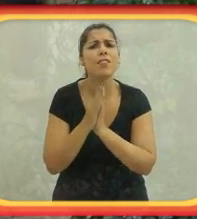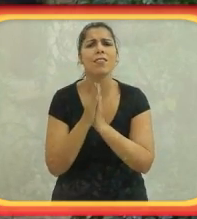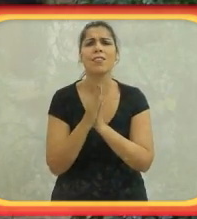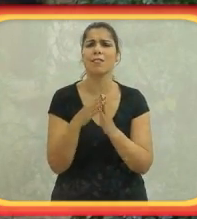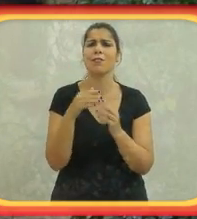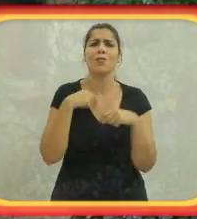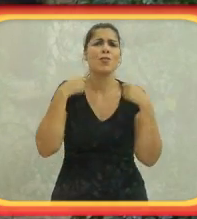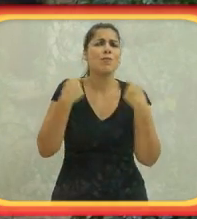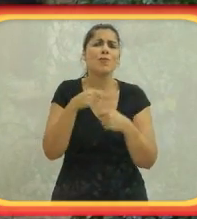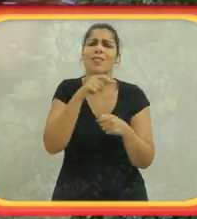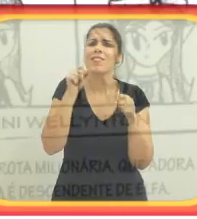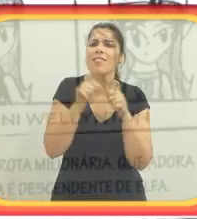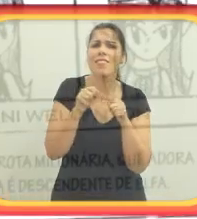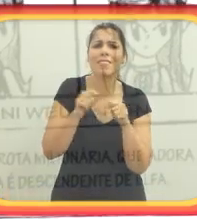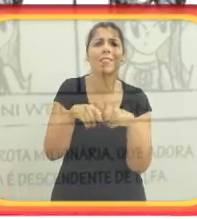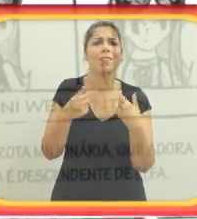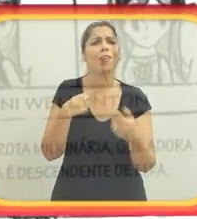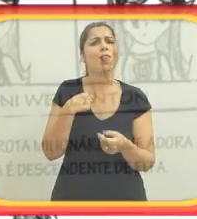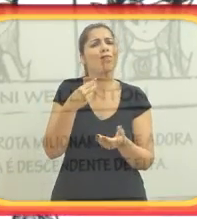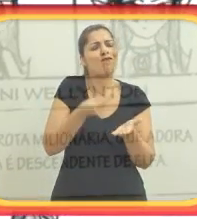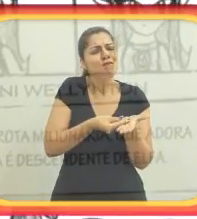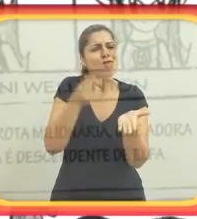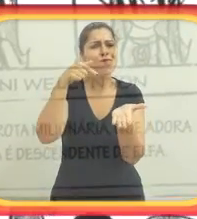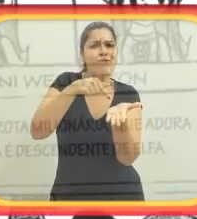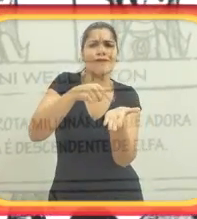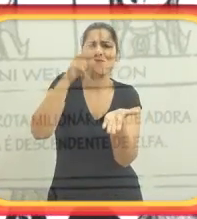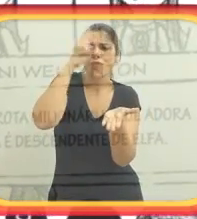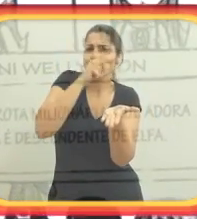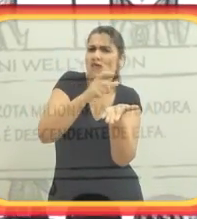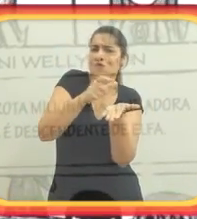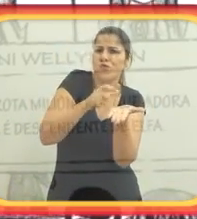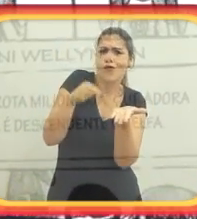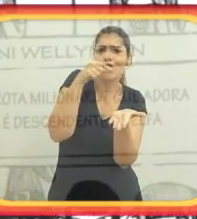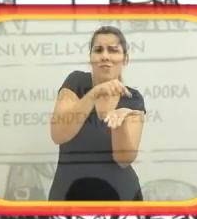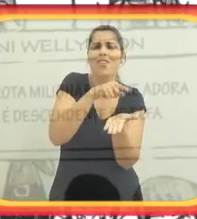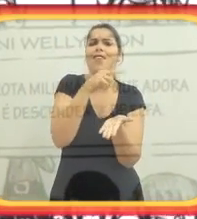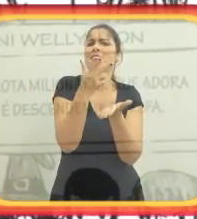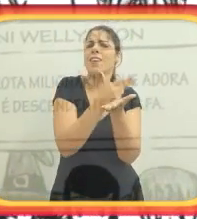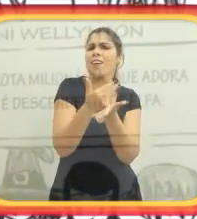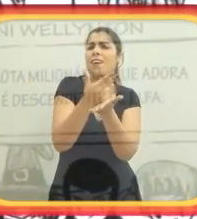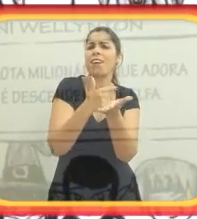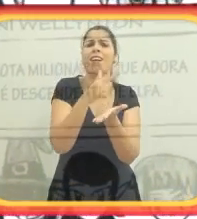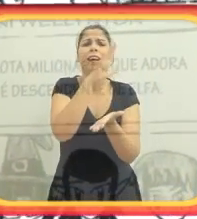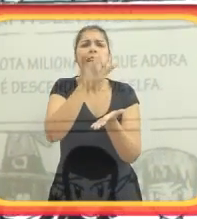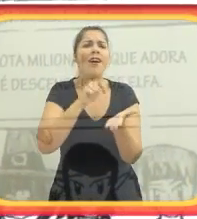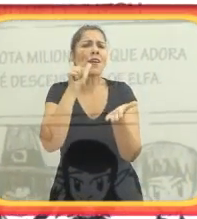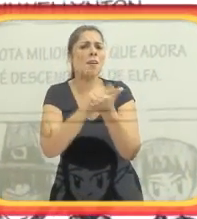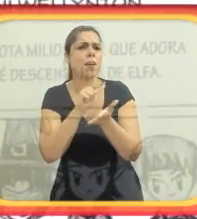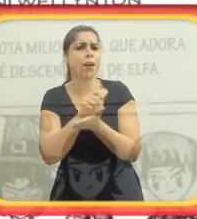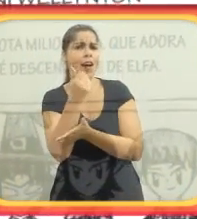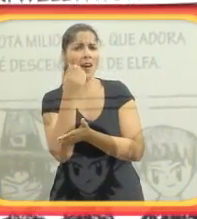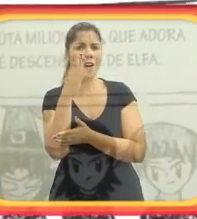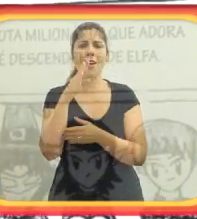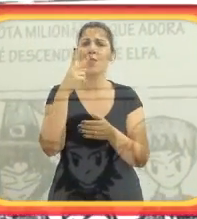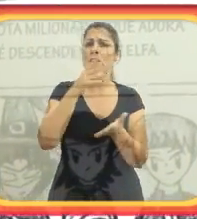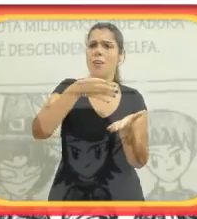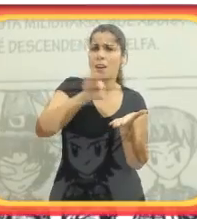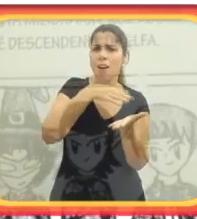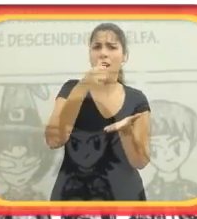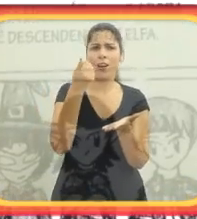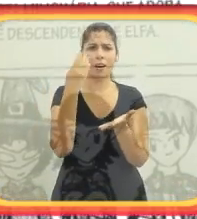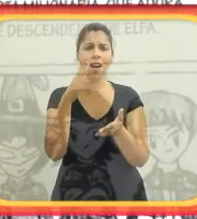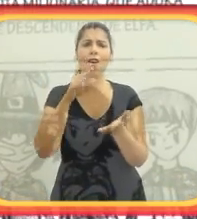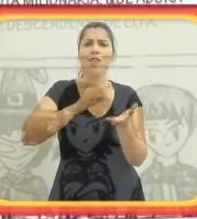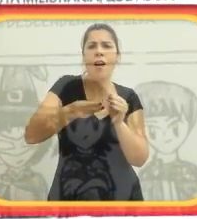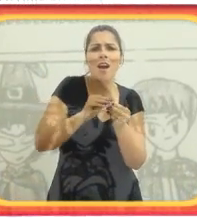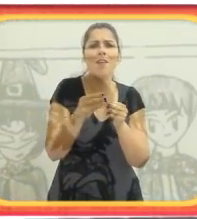preciso que ela faça. Aí eu levei as historinhas, ela já desenhava, ela pegava a folha A4, 2 folhas A4, dobrava, grampeava, fazia e já ia